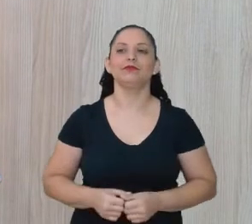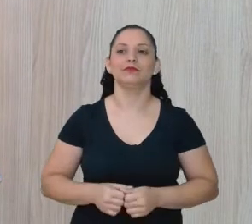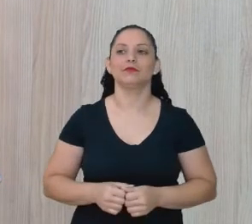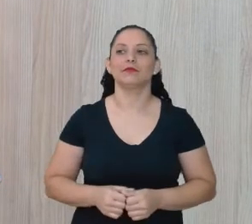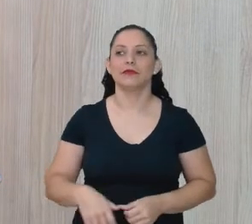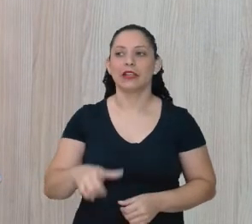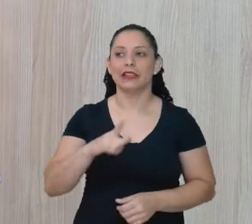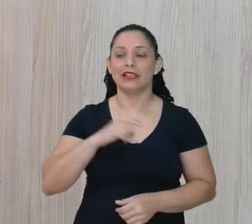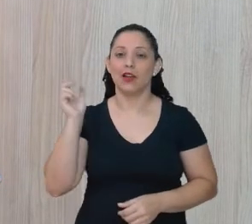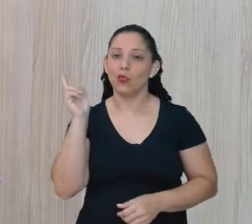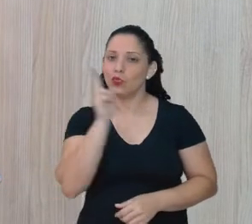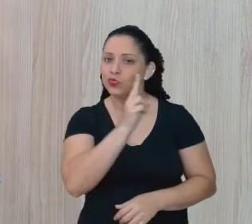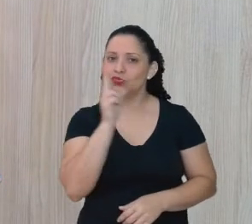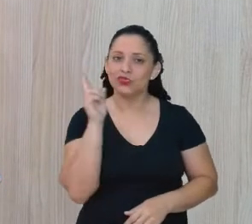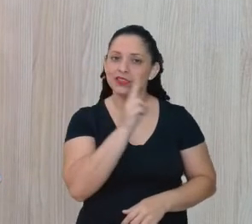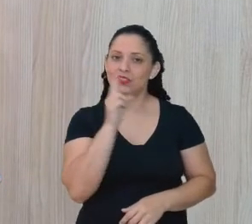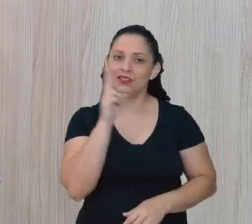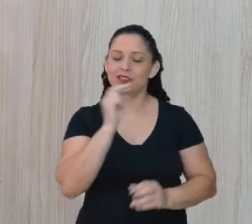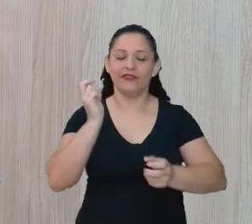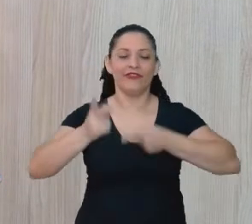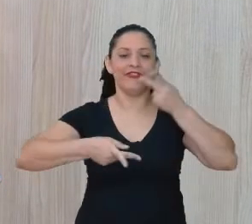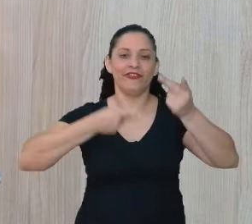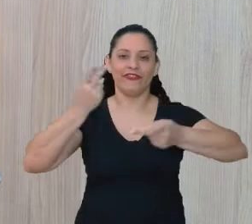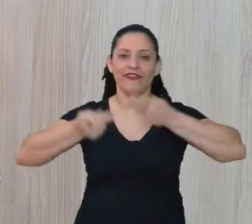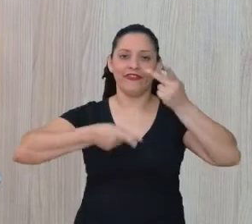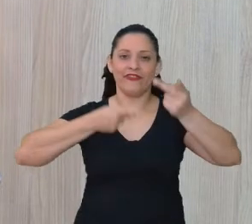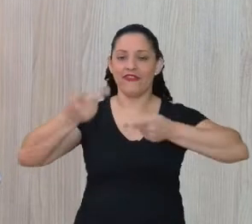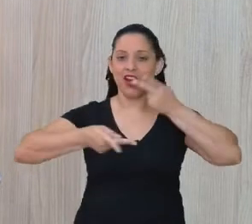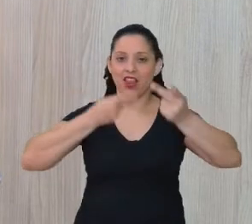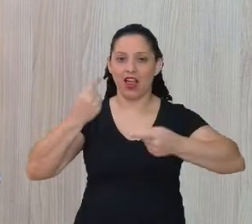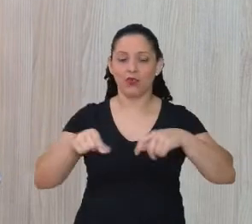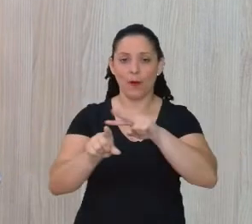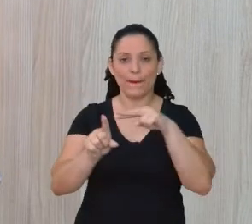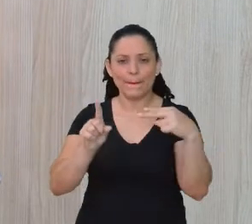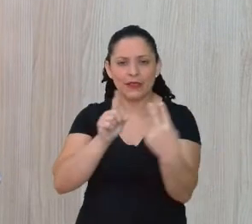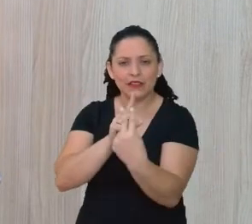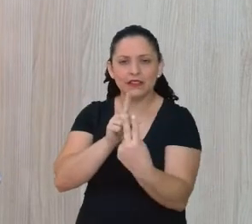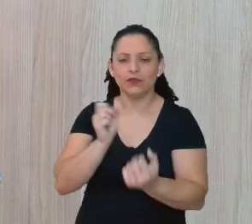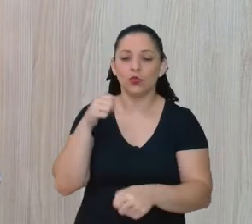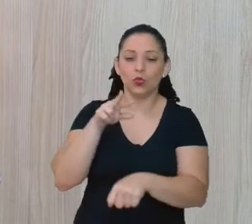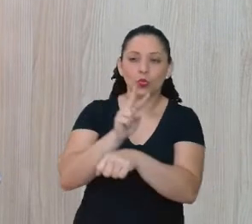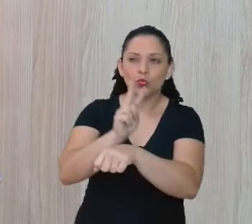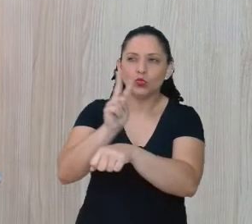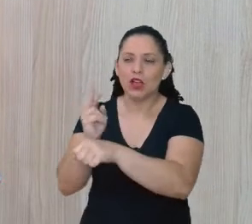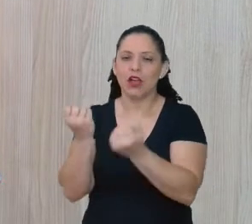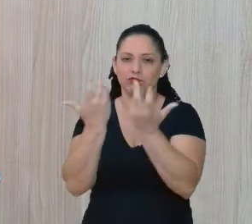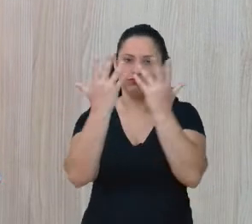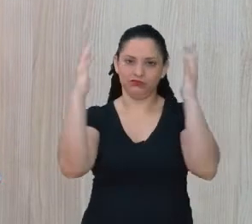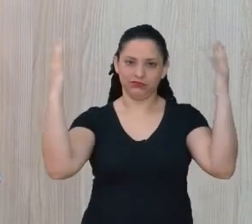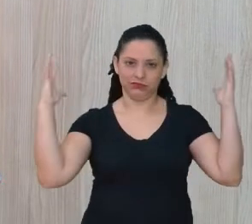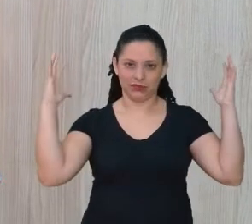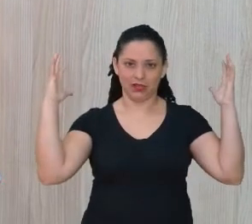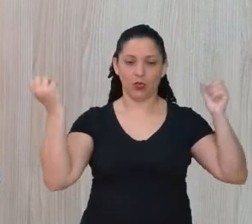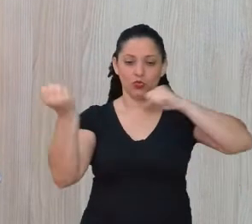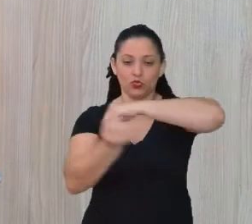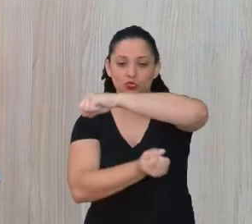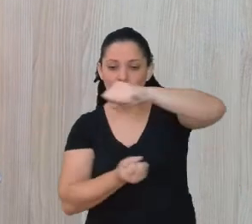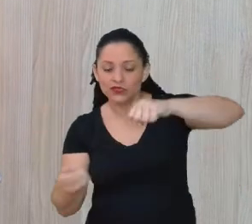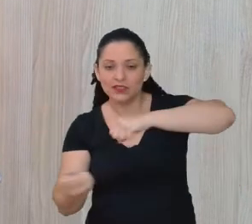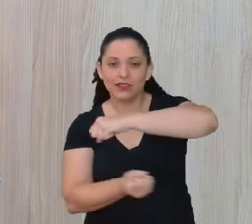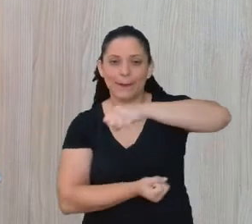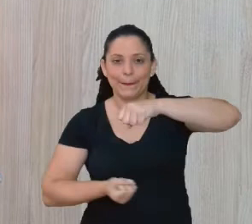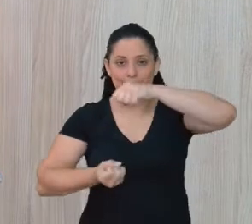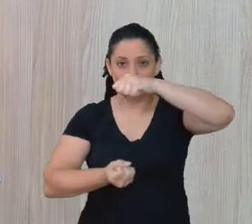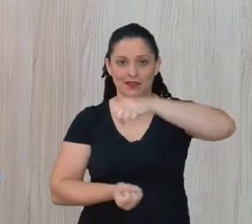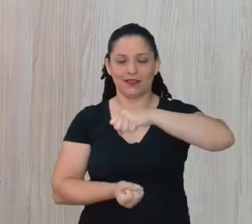essa urgência que é de falar sobre uma perspectiva ambiental, né, falar sobre sustentabilidade,